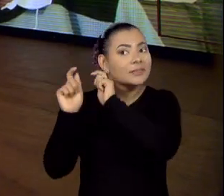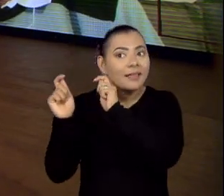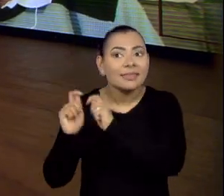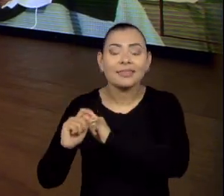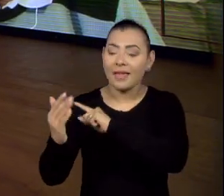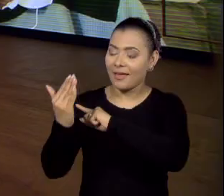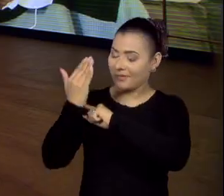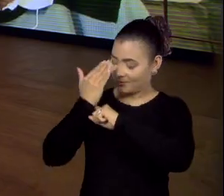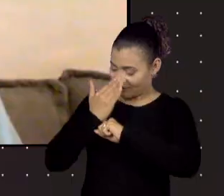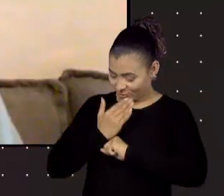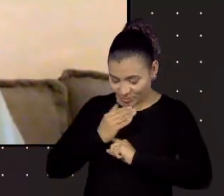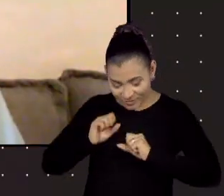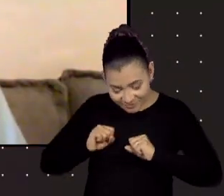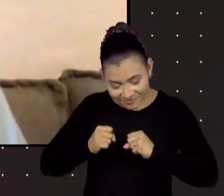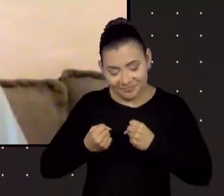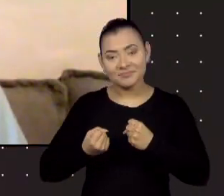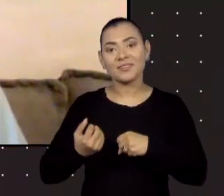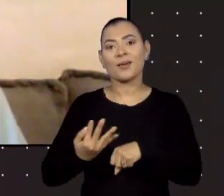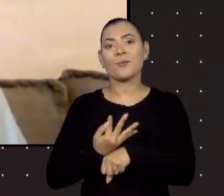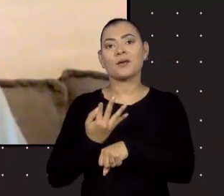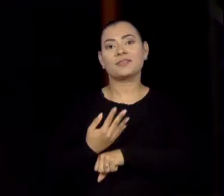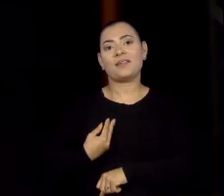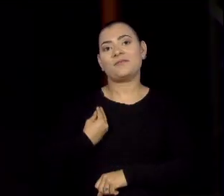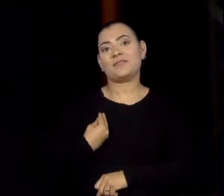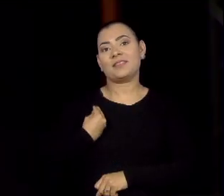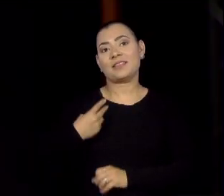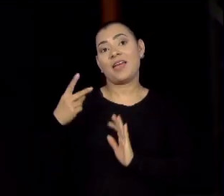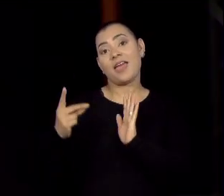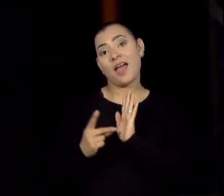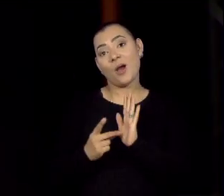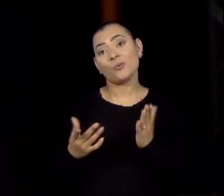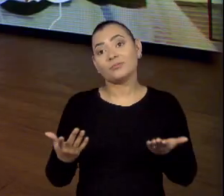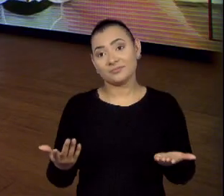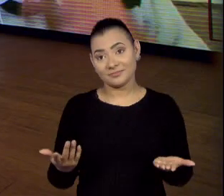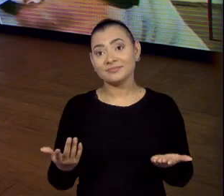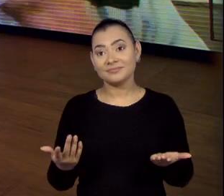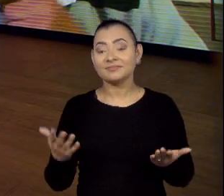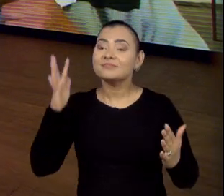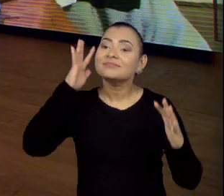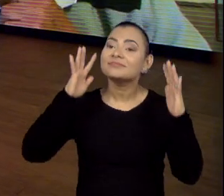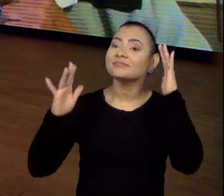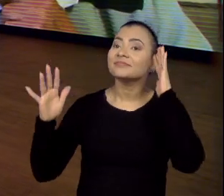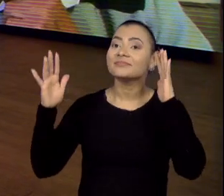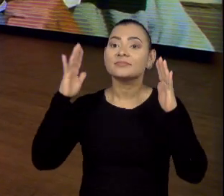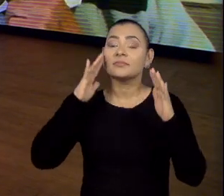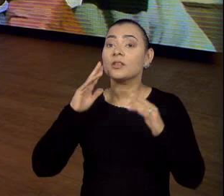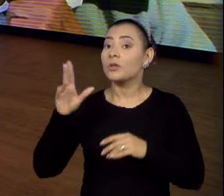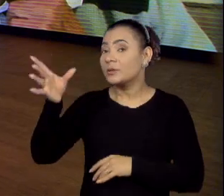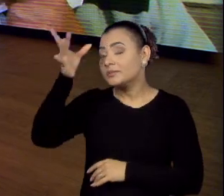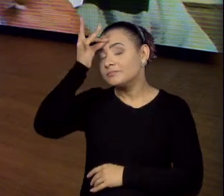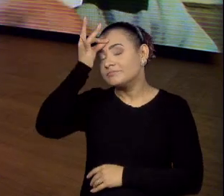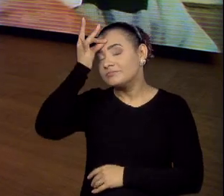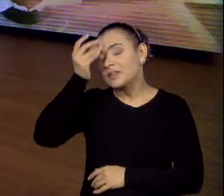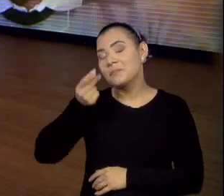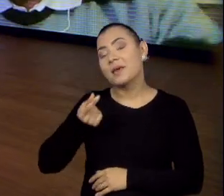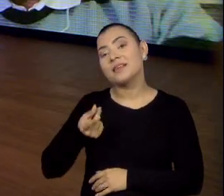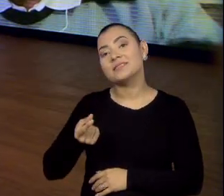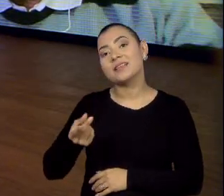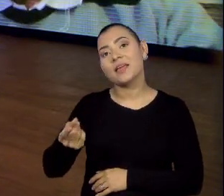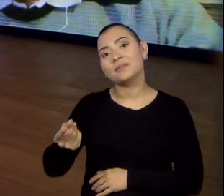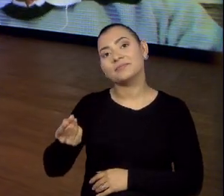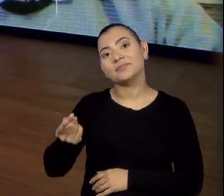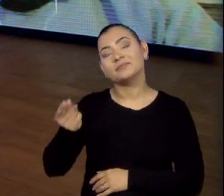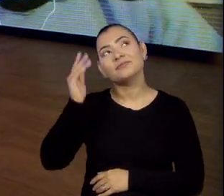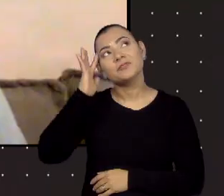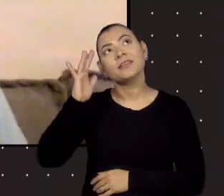fantasia nos ajuda a suportar a vida, a realidade. Nunca mais esqueci disso, a